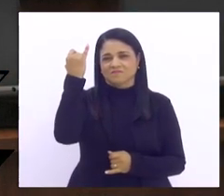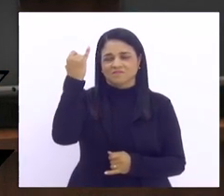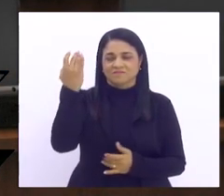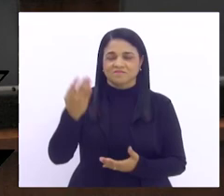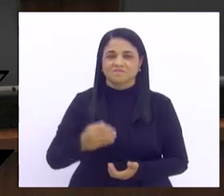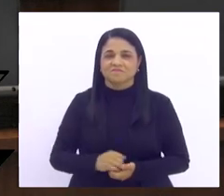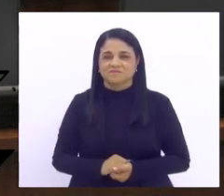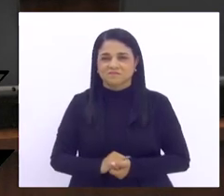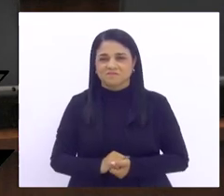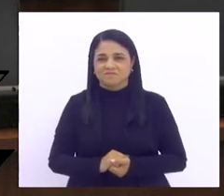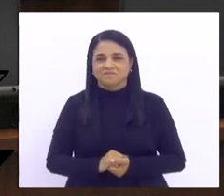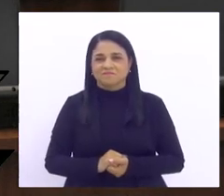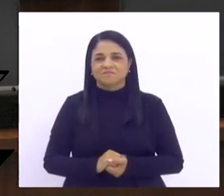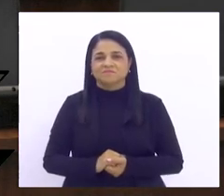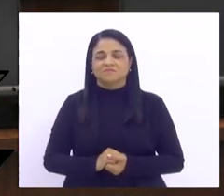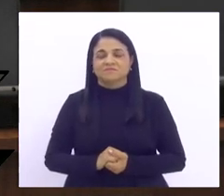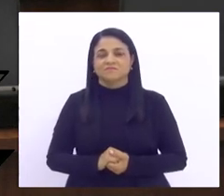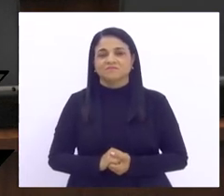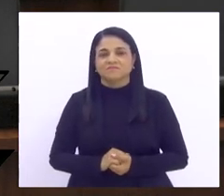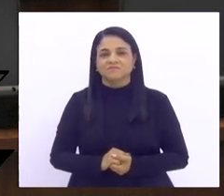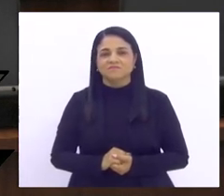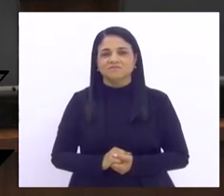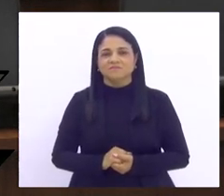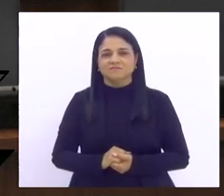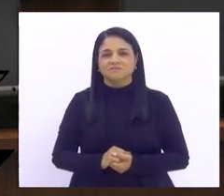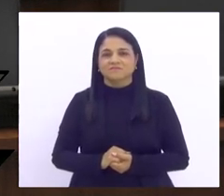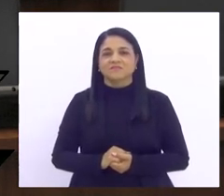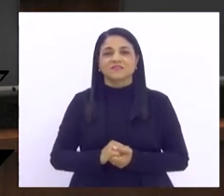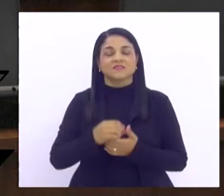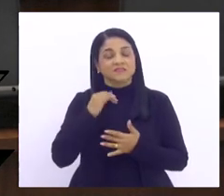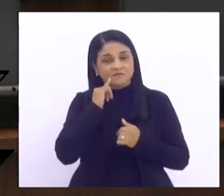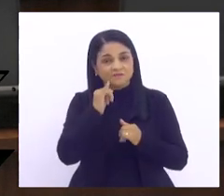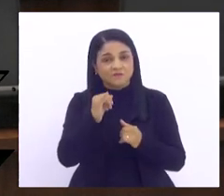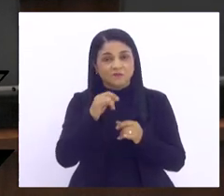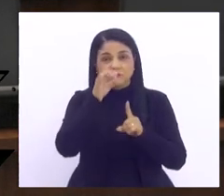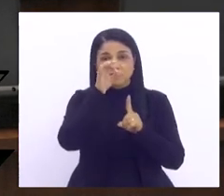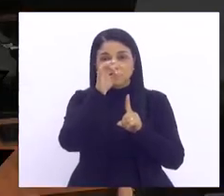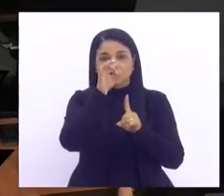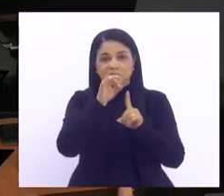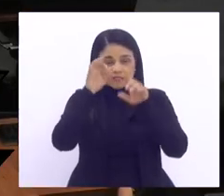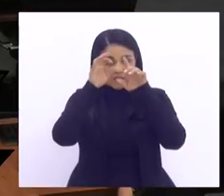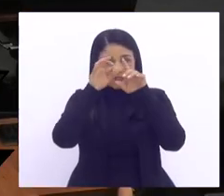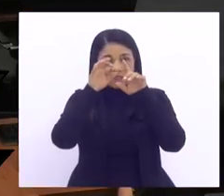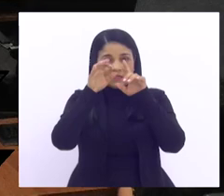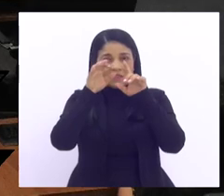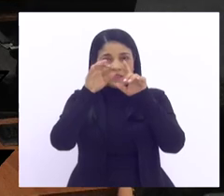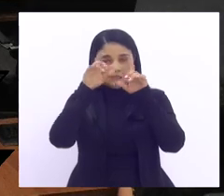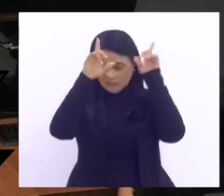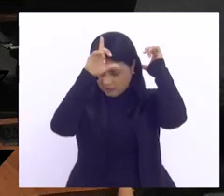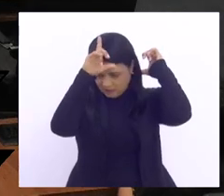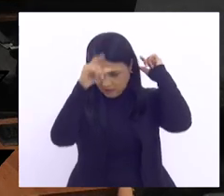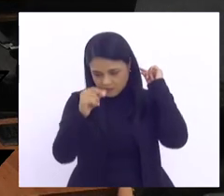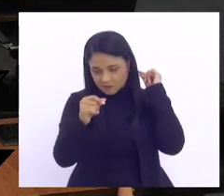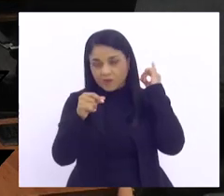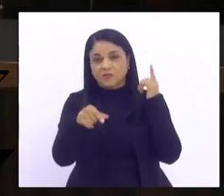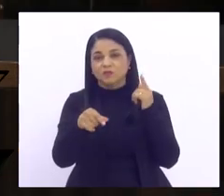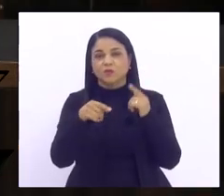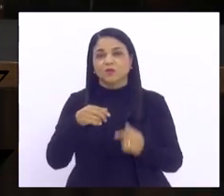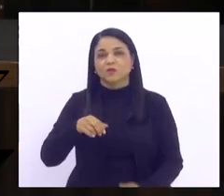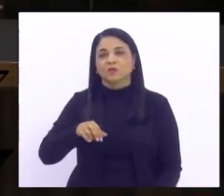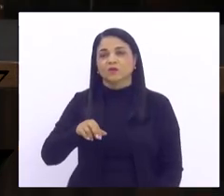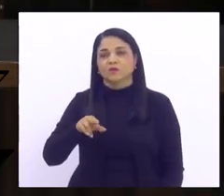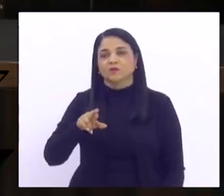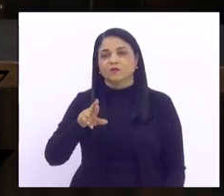fundamental. Gostaria de anunciar a presença do desembargador doutor Roberto Guimarães. Muito obrigado pela